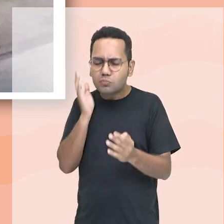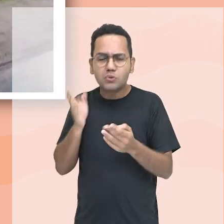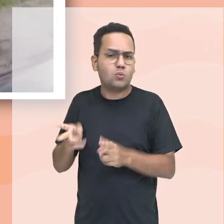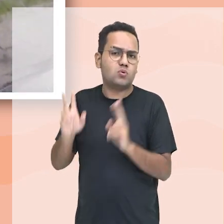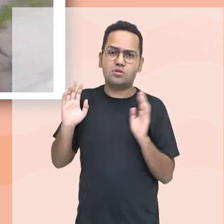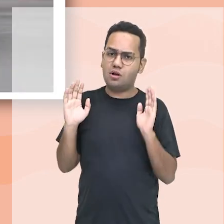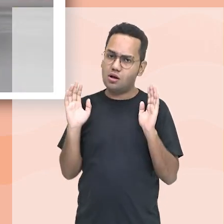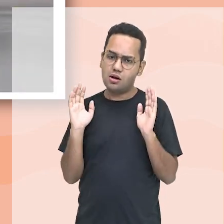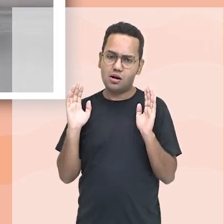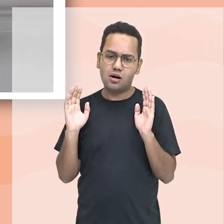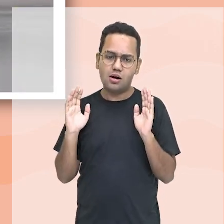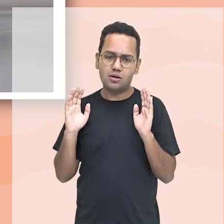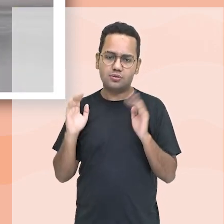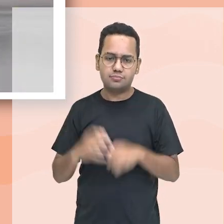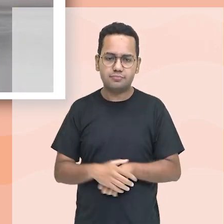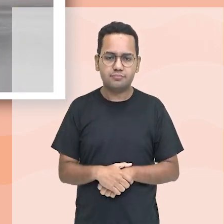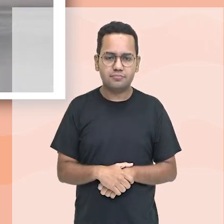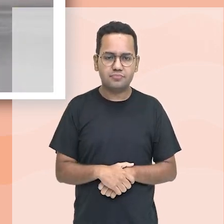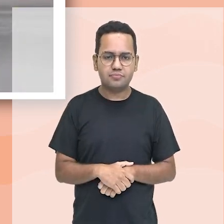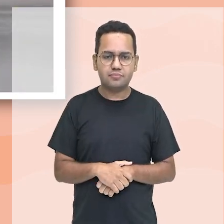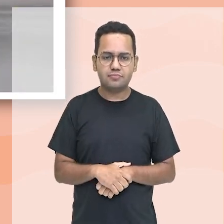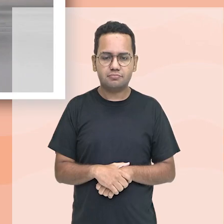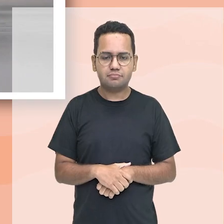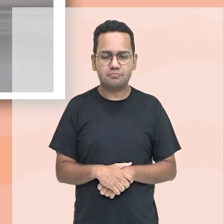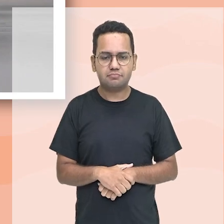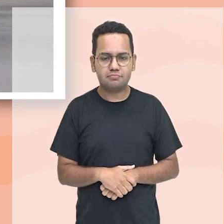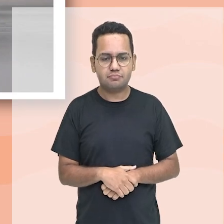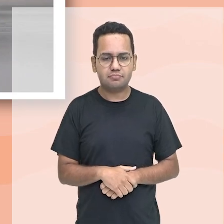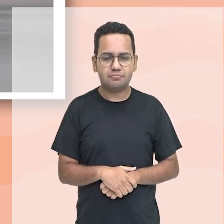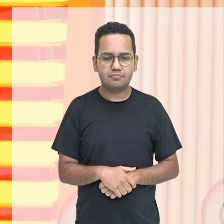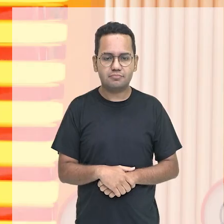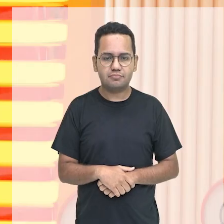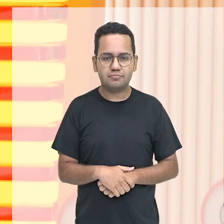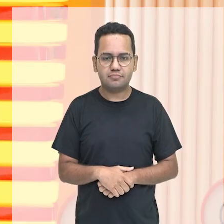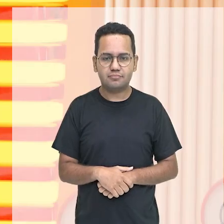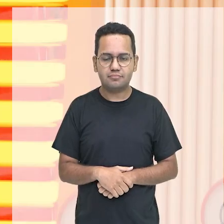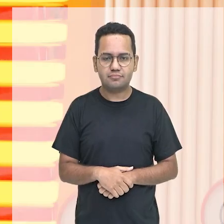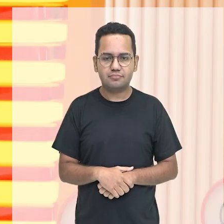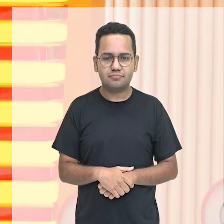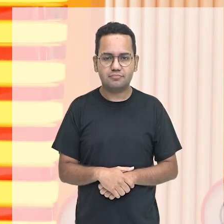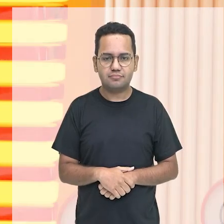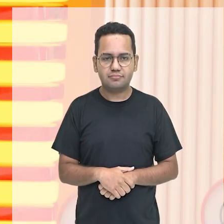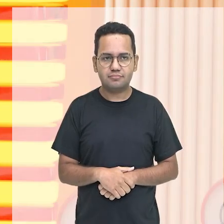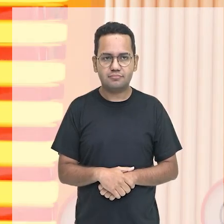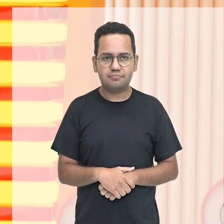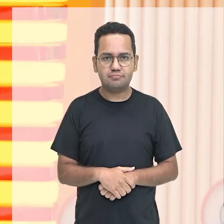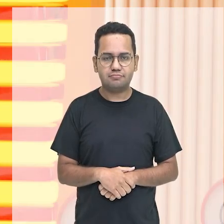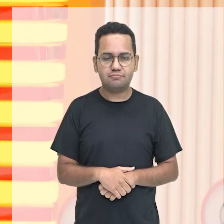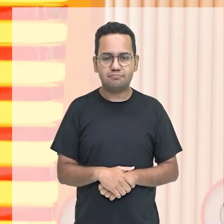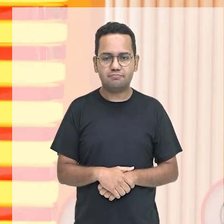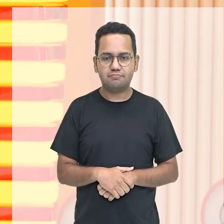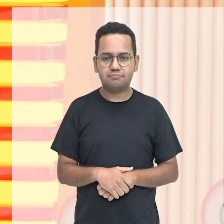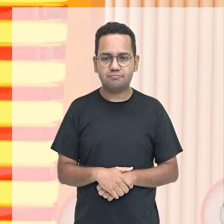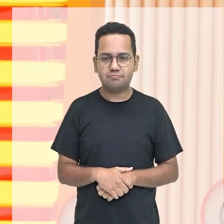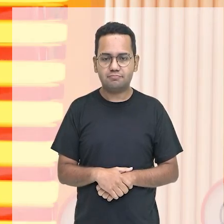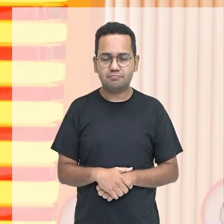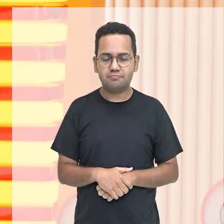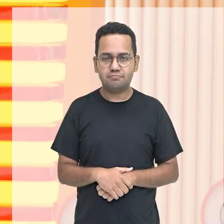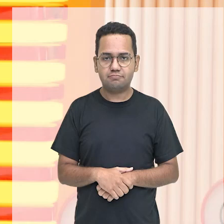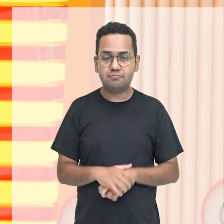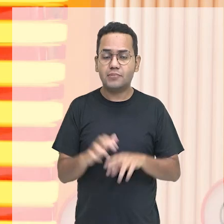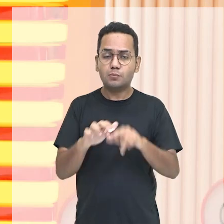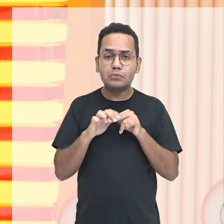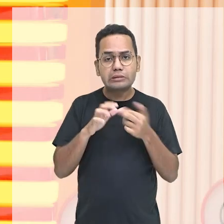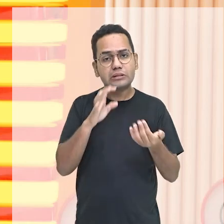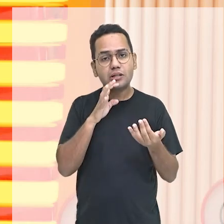ela precisa. Por isso a importância de conhecer e